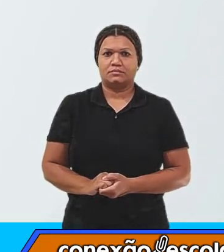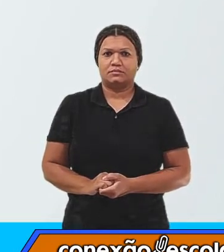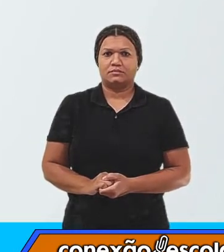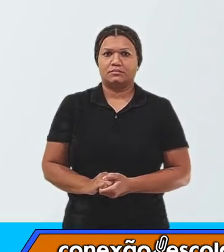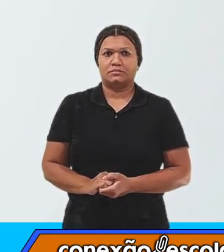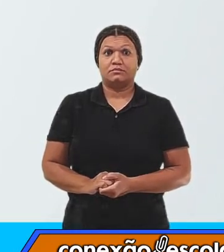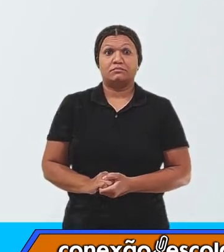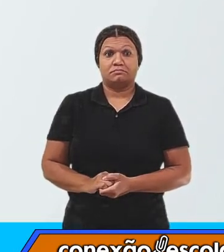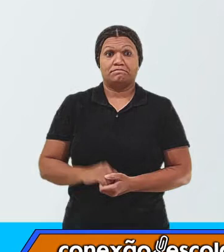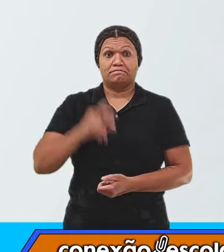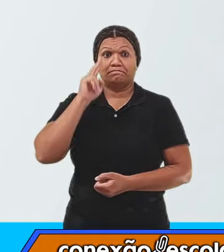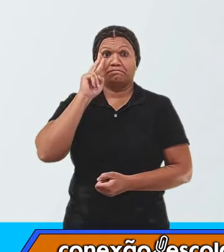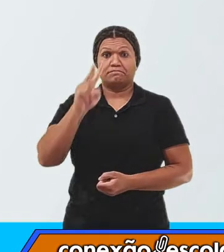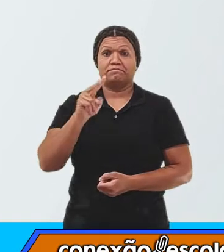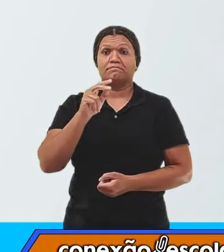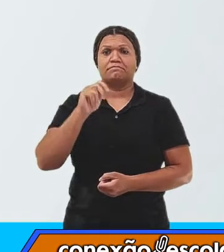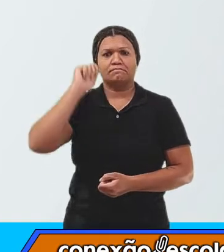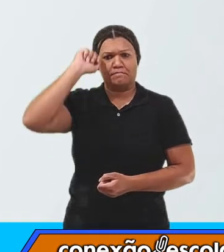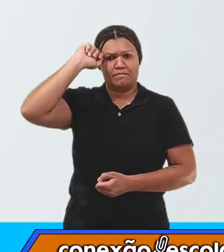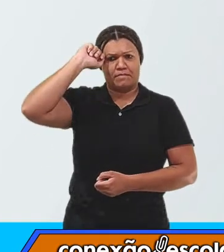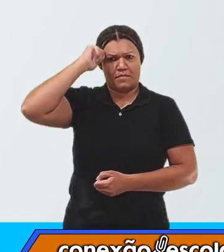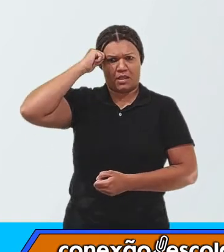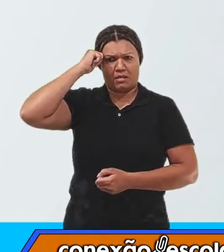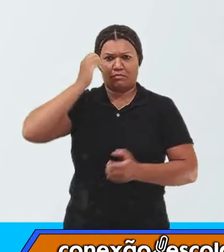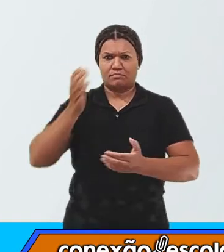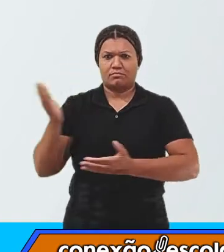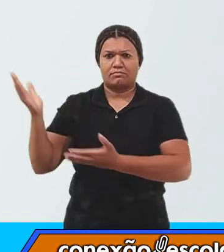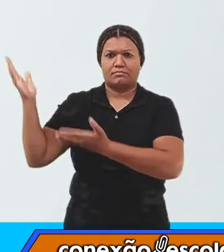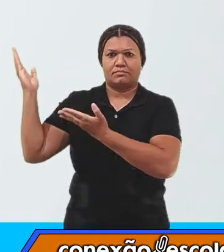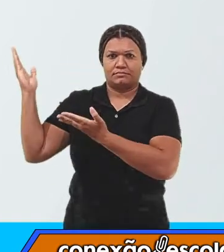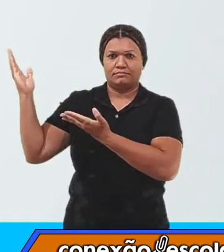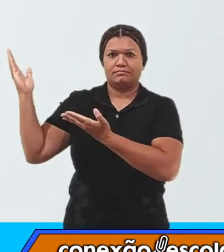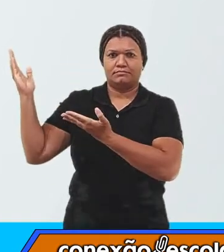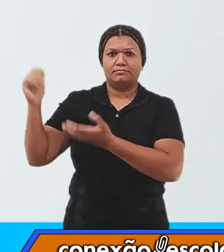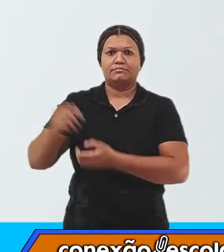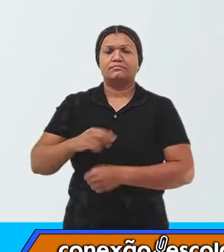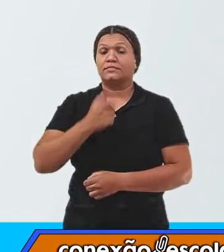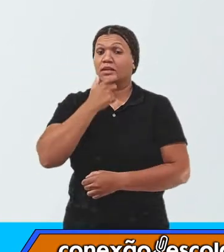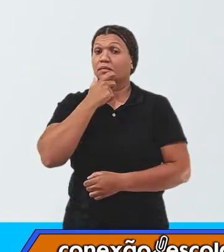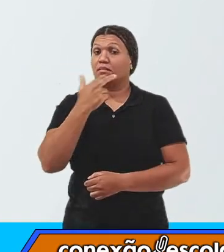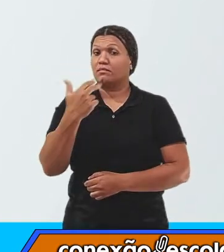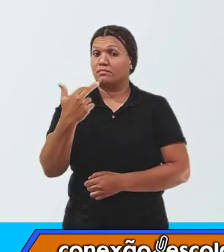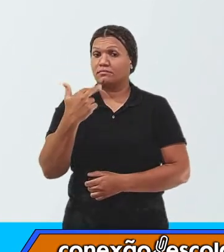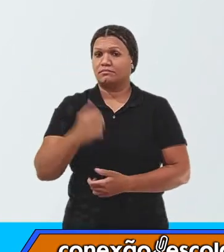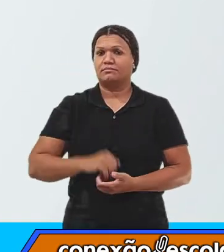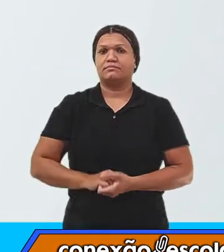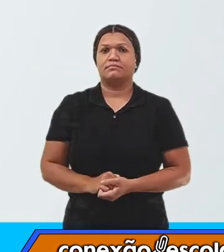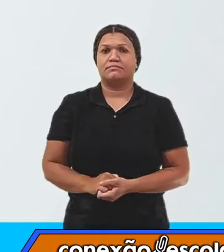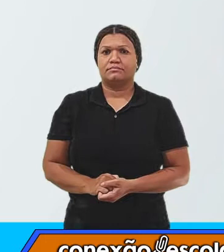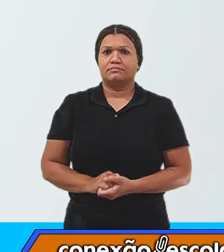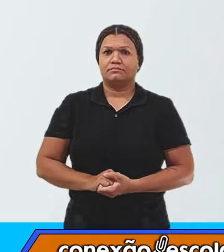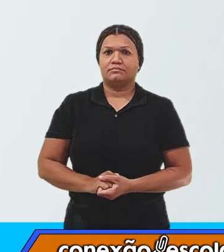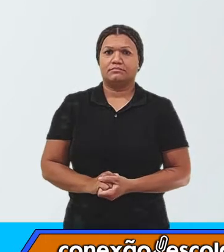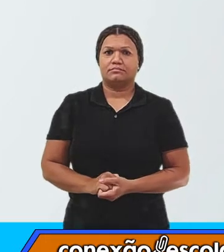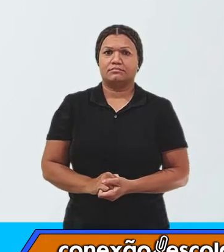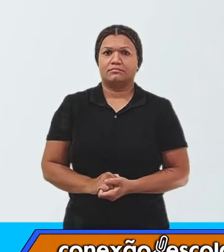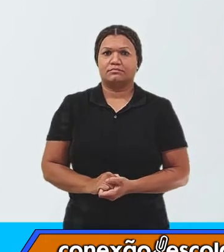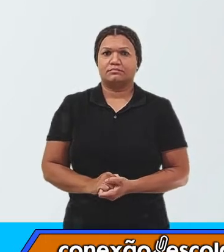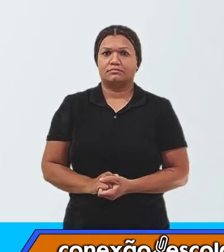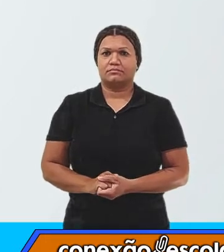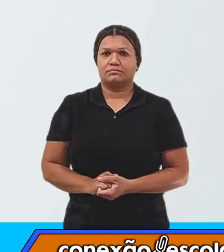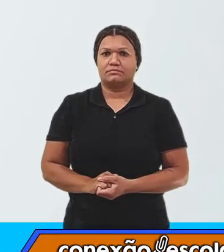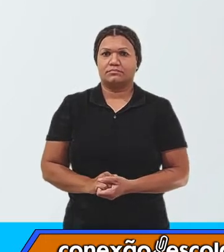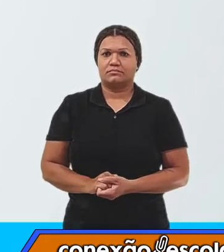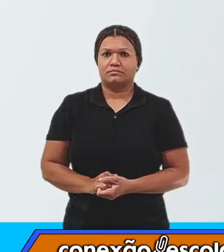Aqui de novo, de preto, galera, em inglês. One of the men